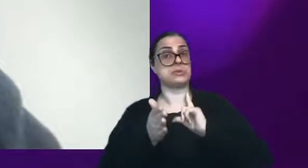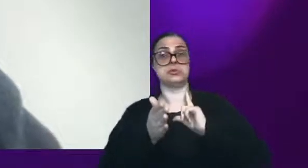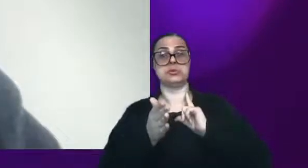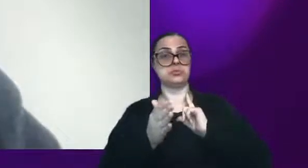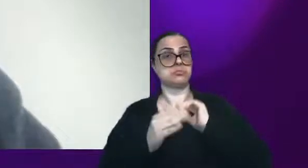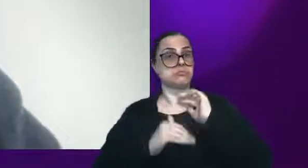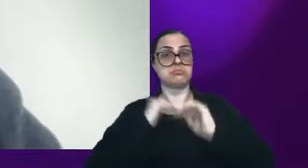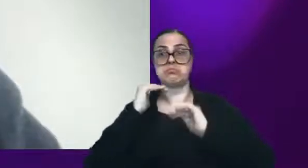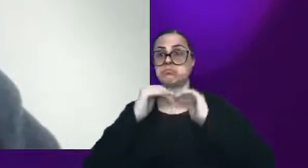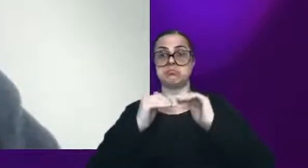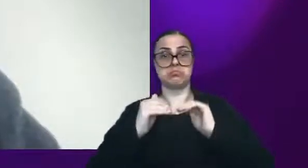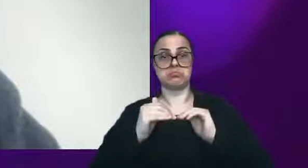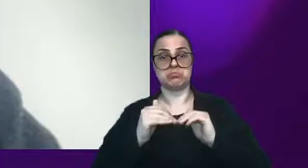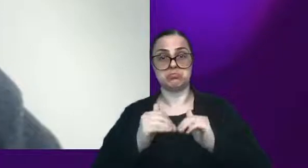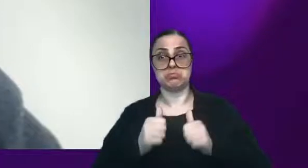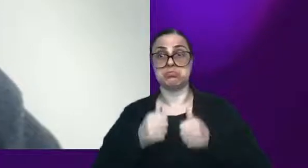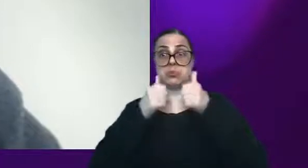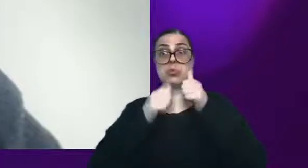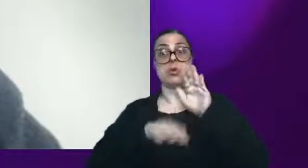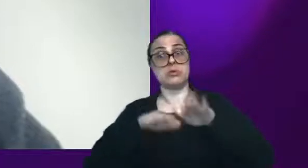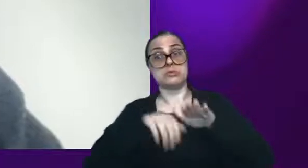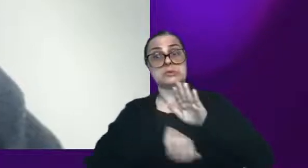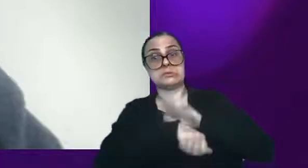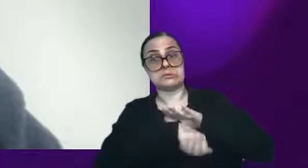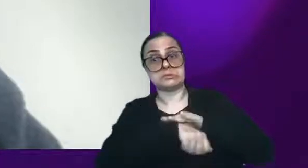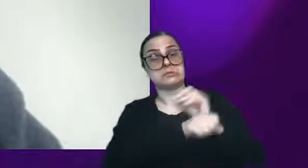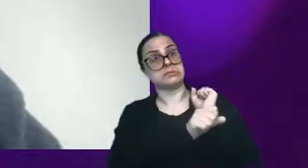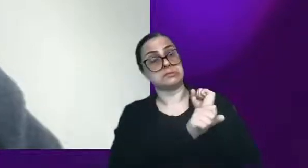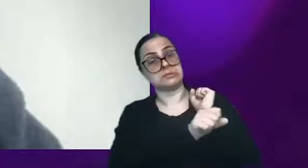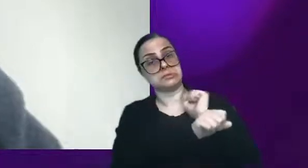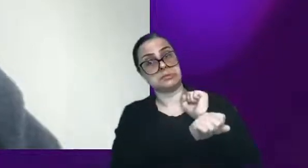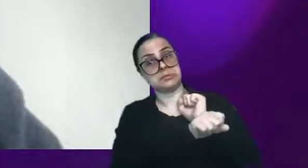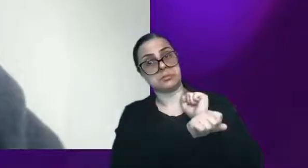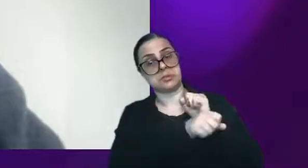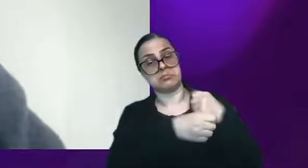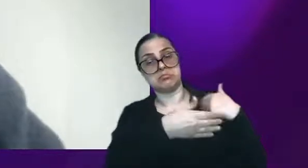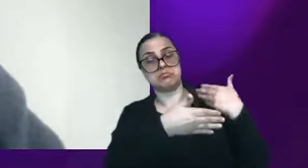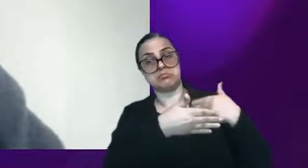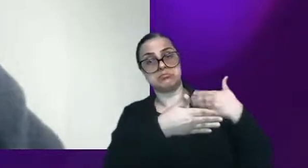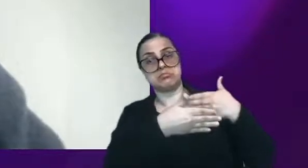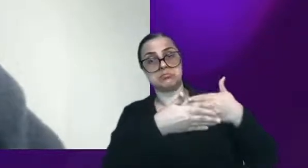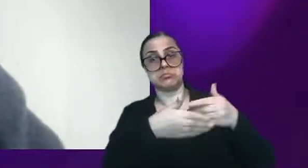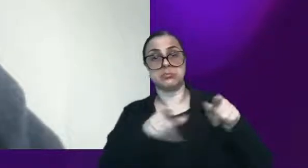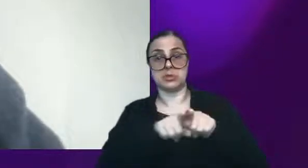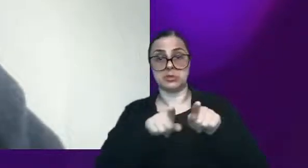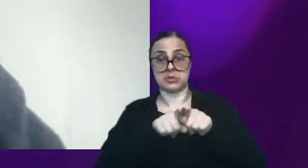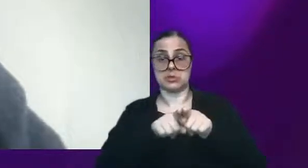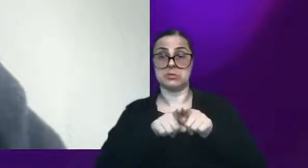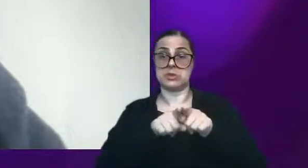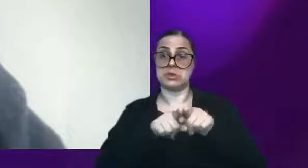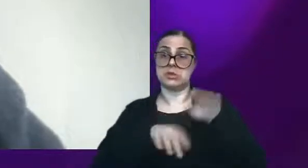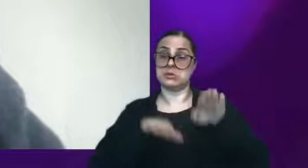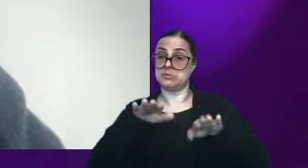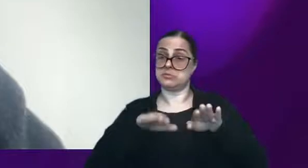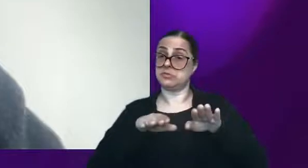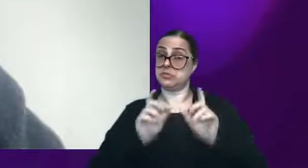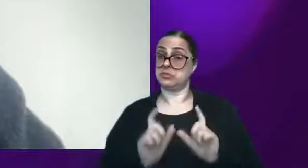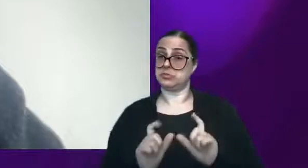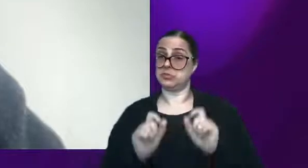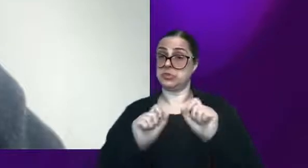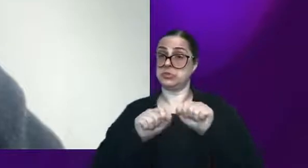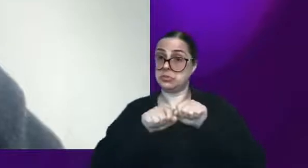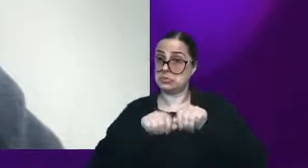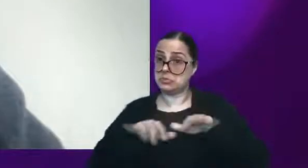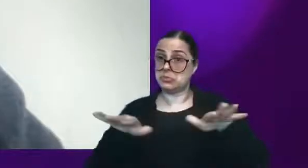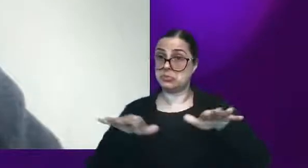num doente que espera algum tempo pode também tornar esse doente candidato a transplante por metástases. De facto,